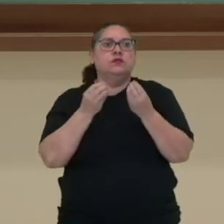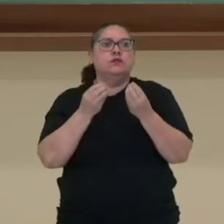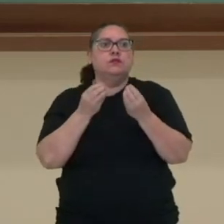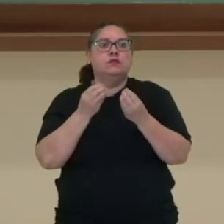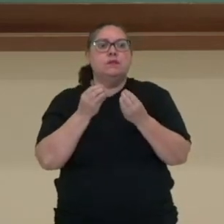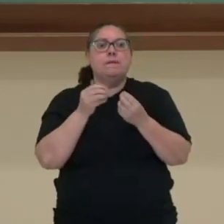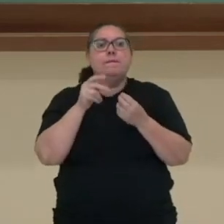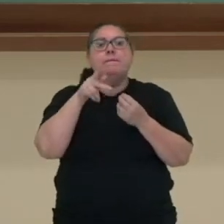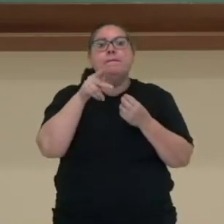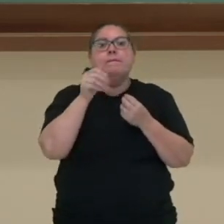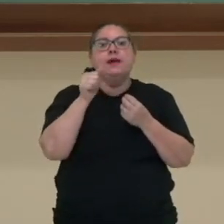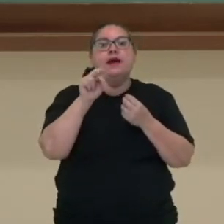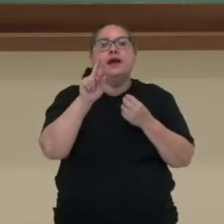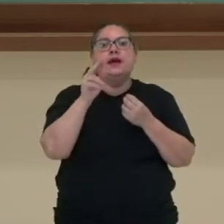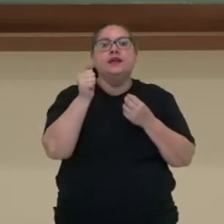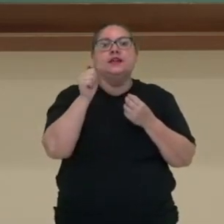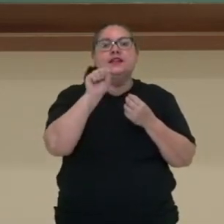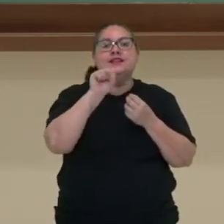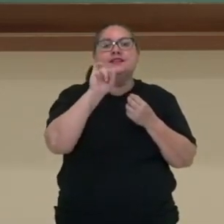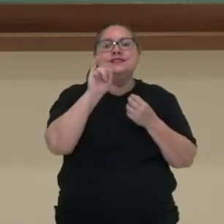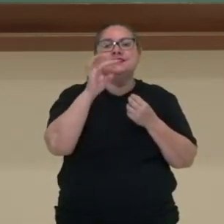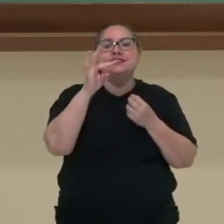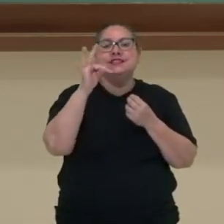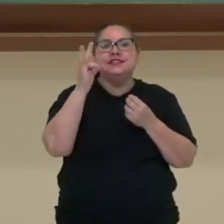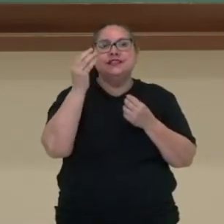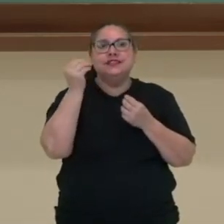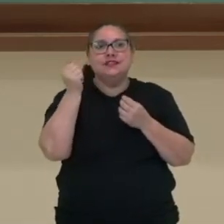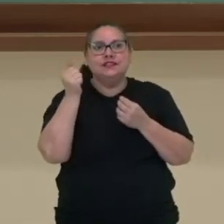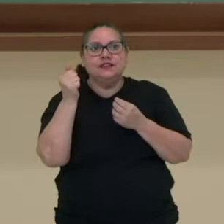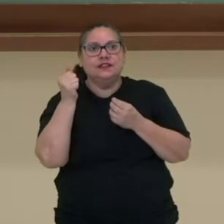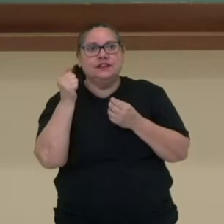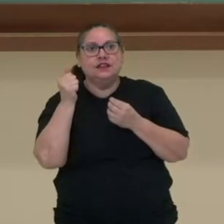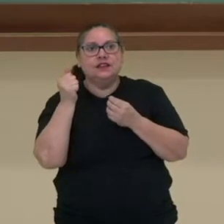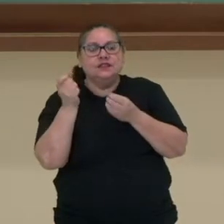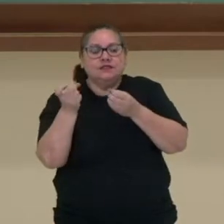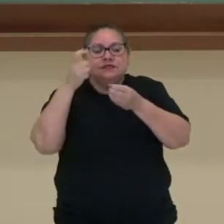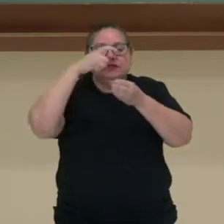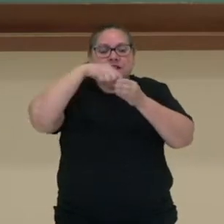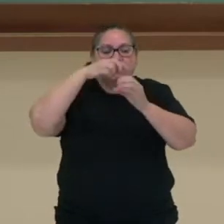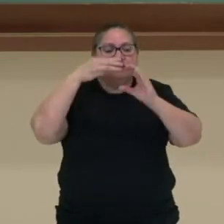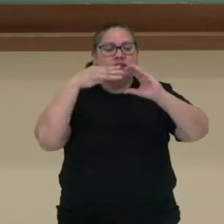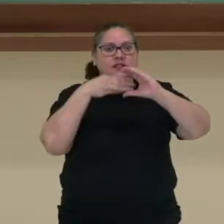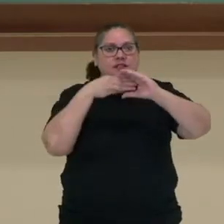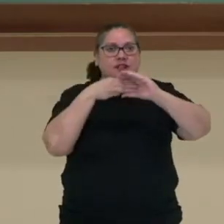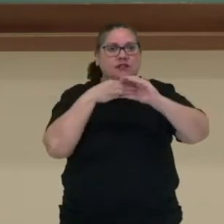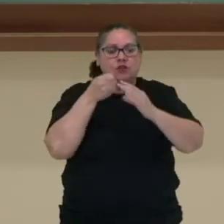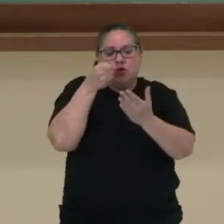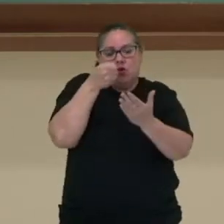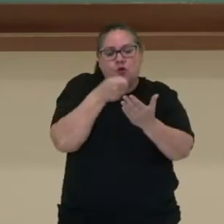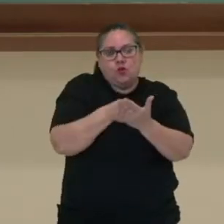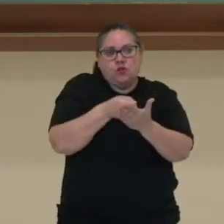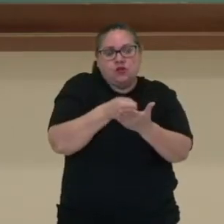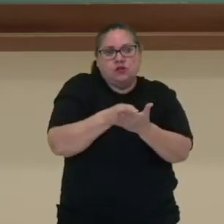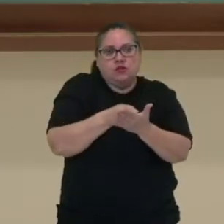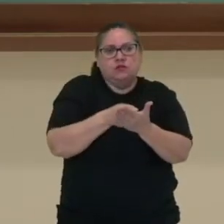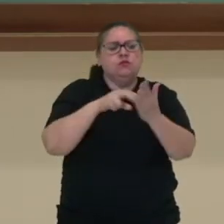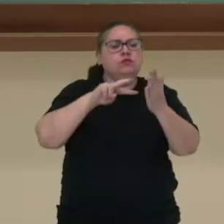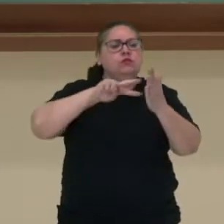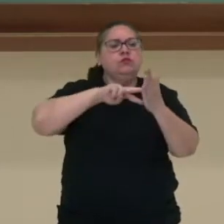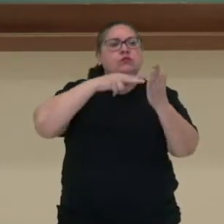um parasita intracelular obrigatório. O que significa